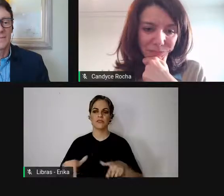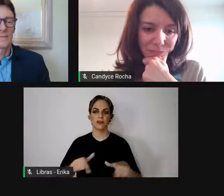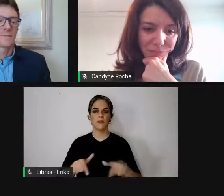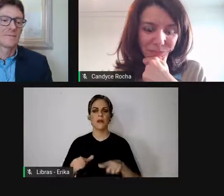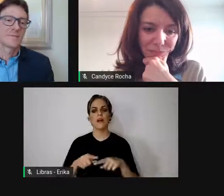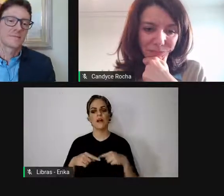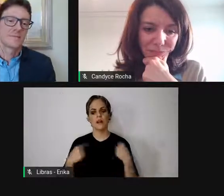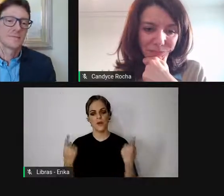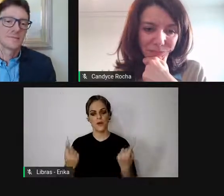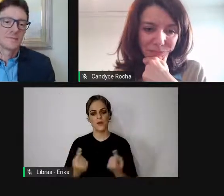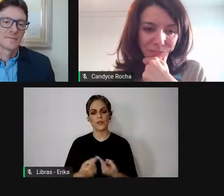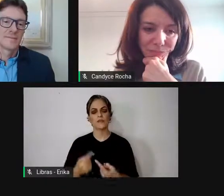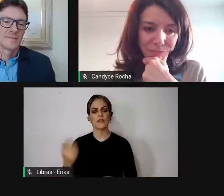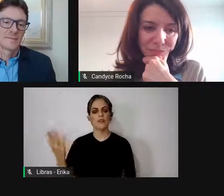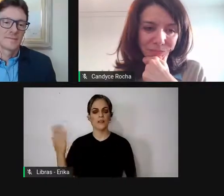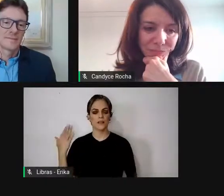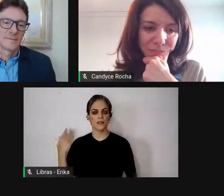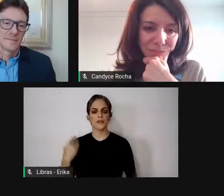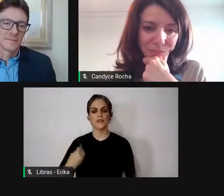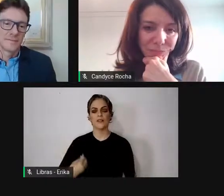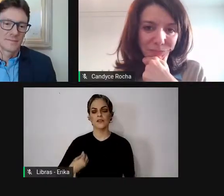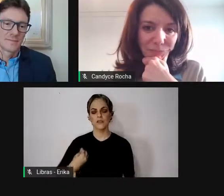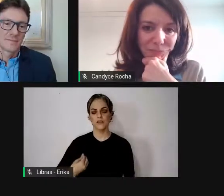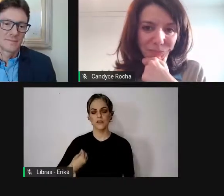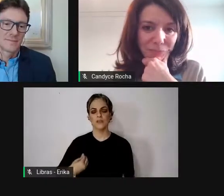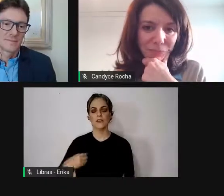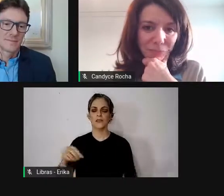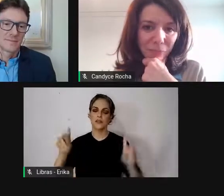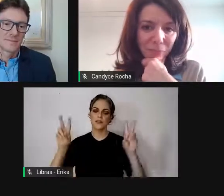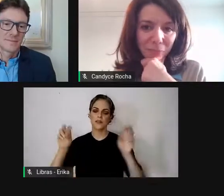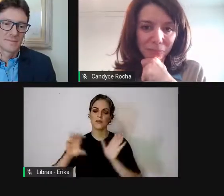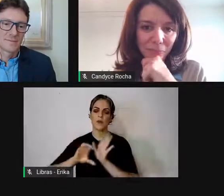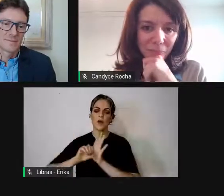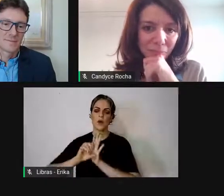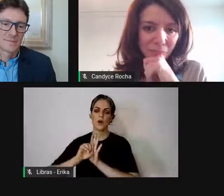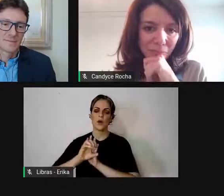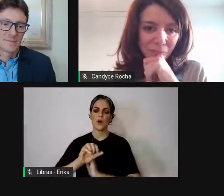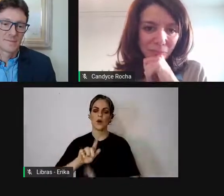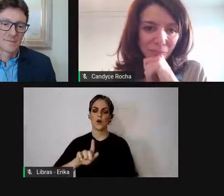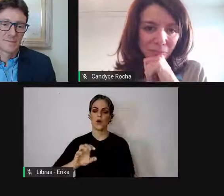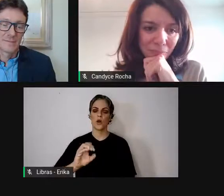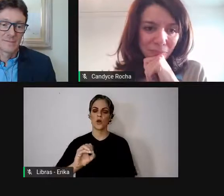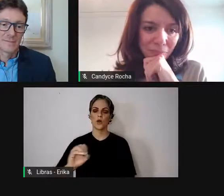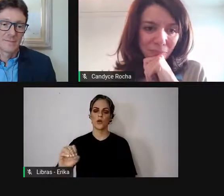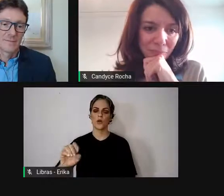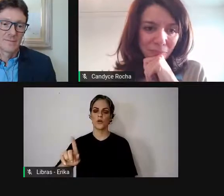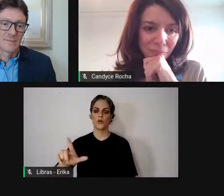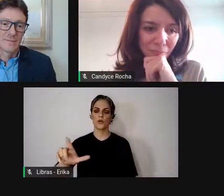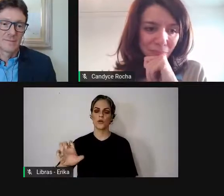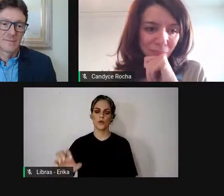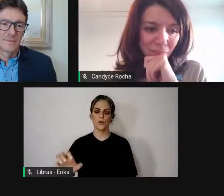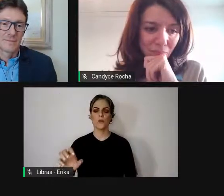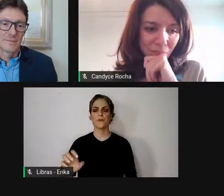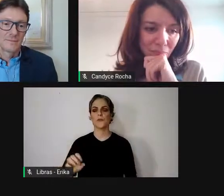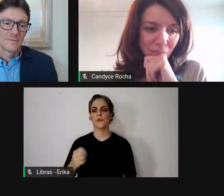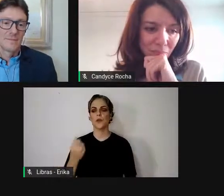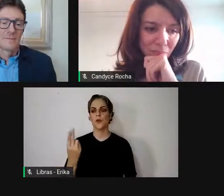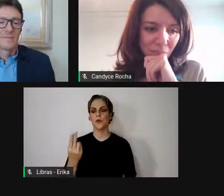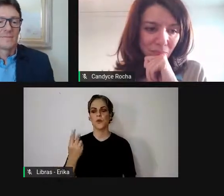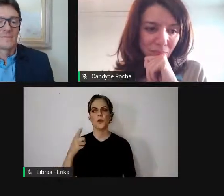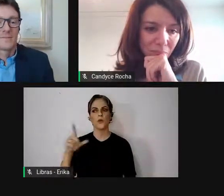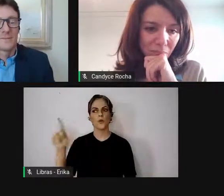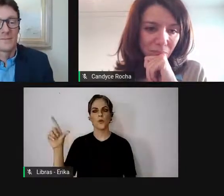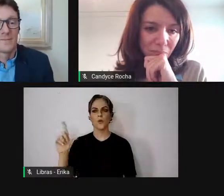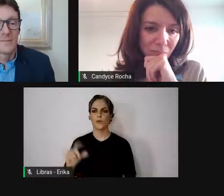sobre a Google, né? Um trabalho da Google, né? Outra situação, eles mandam, preencha o formulário para fazer